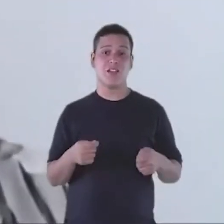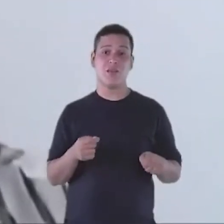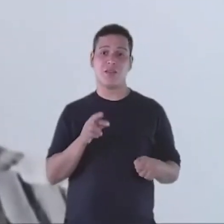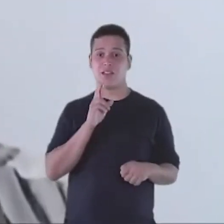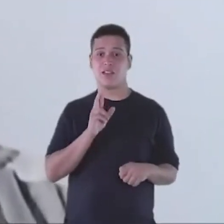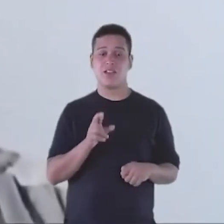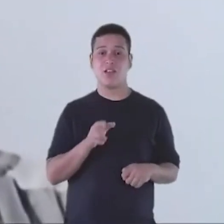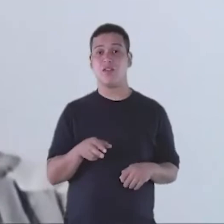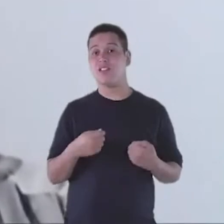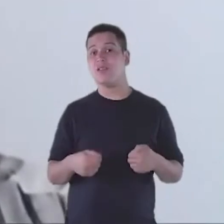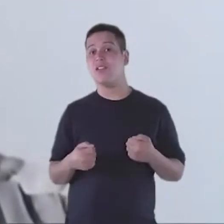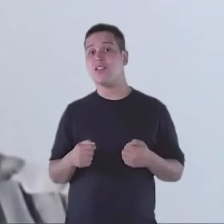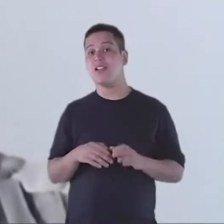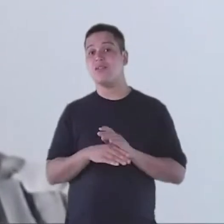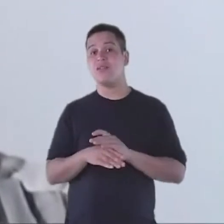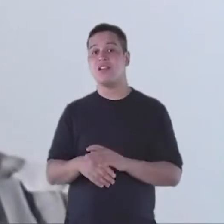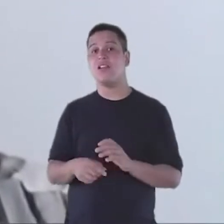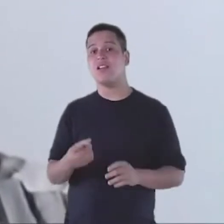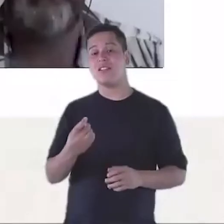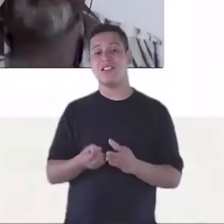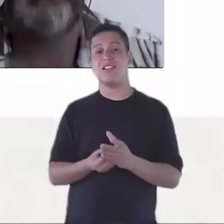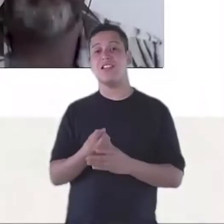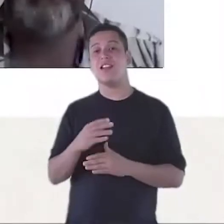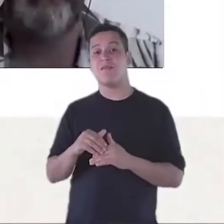criar mais dúvidas.